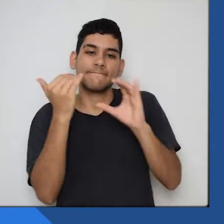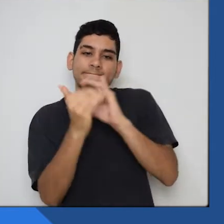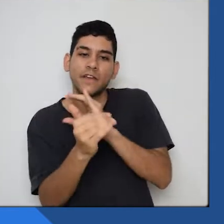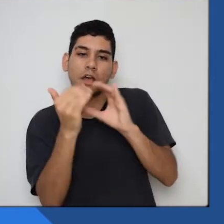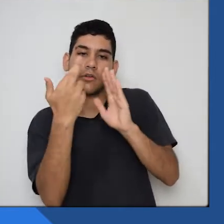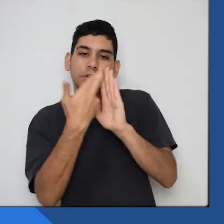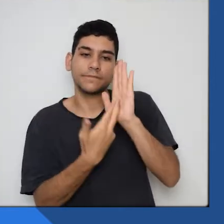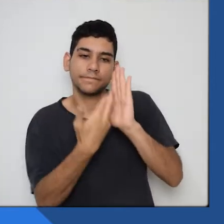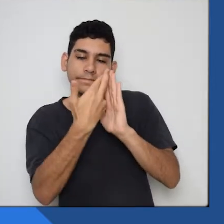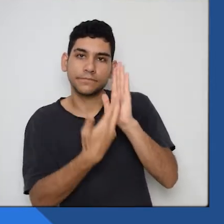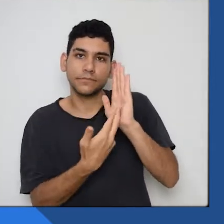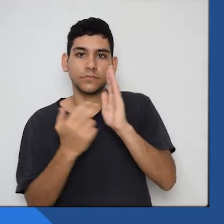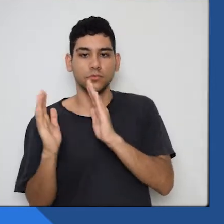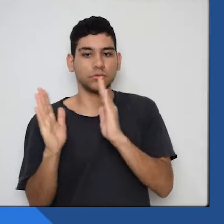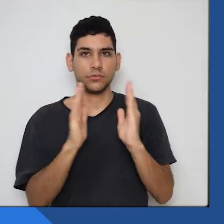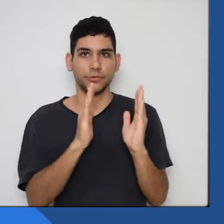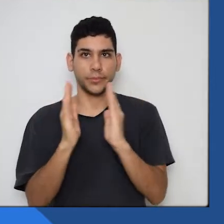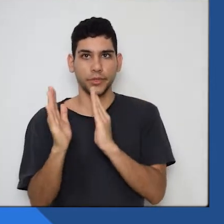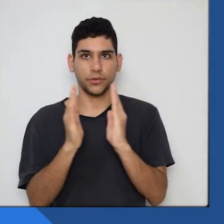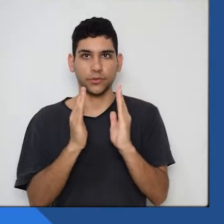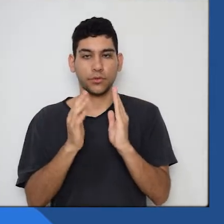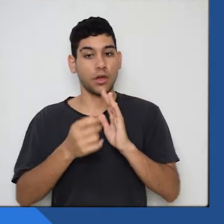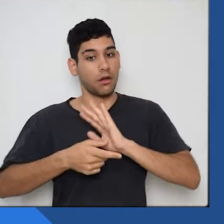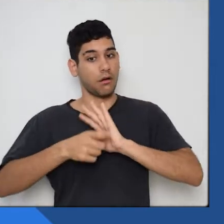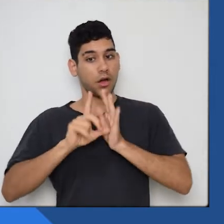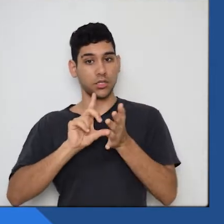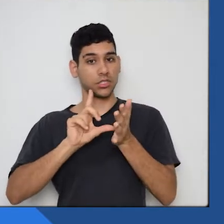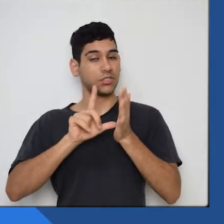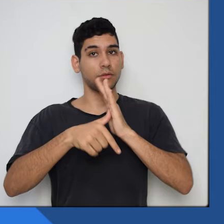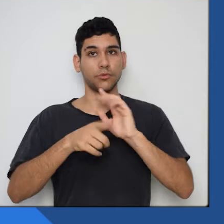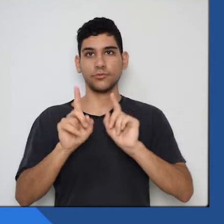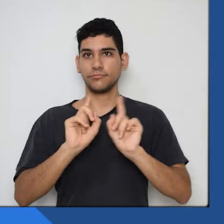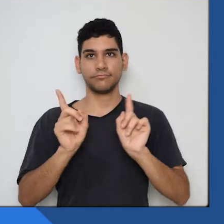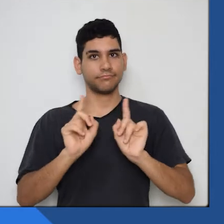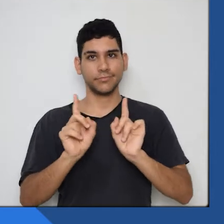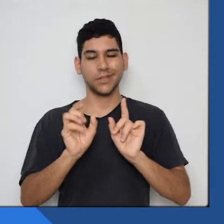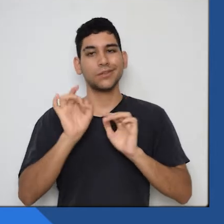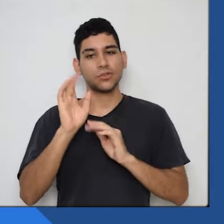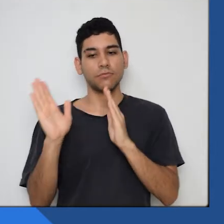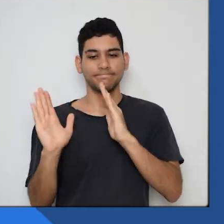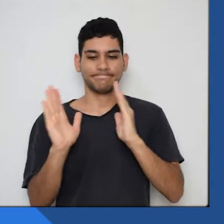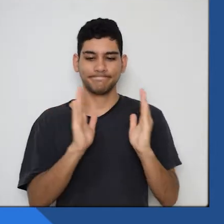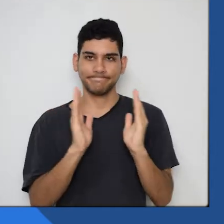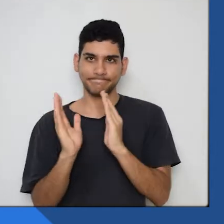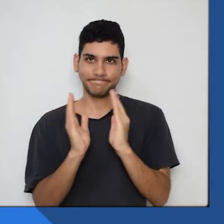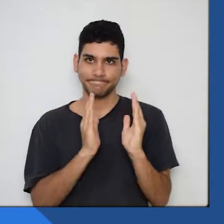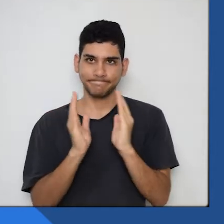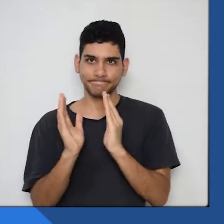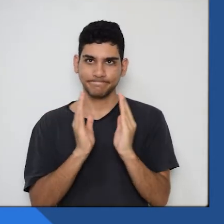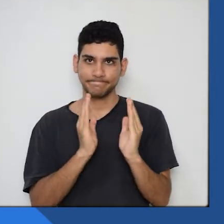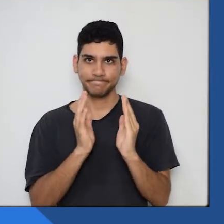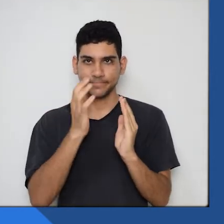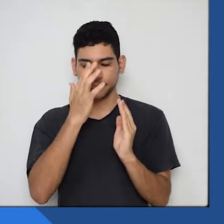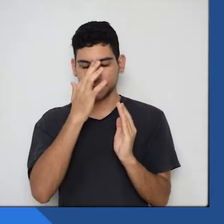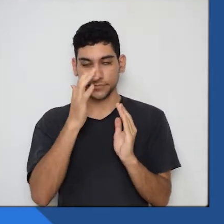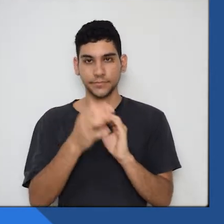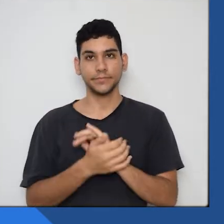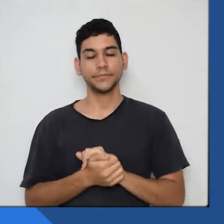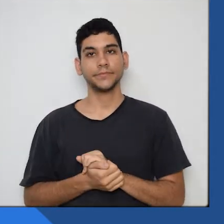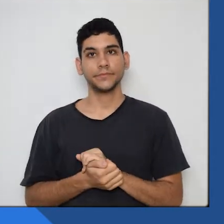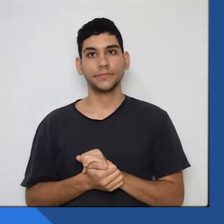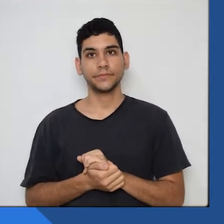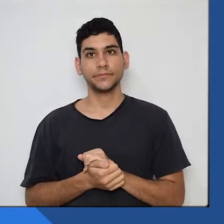o questionário nesse intervalo, nem antes e nem depois, apenas nesse intervalo